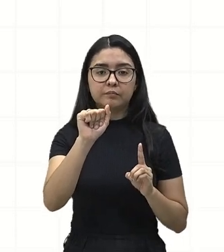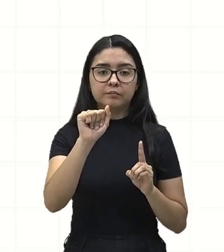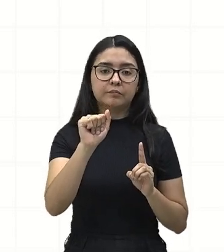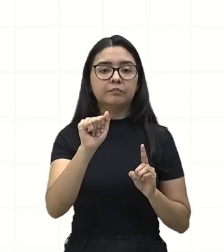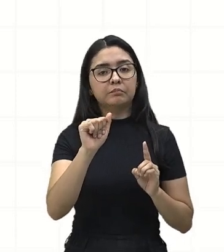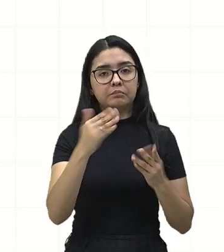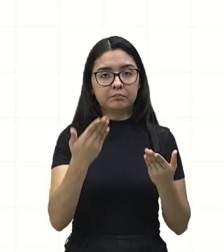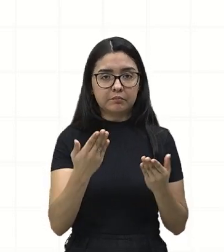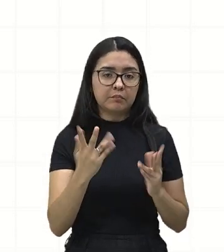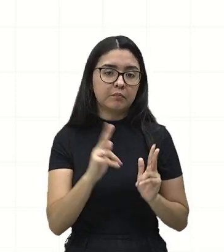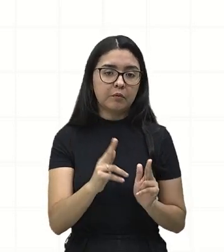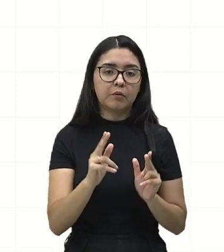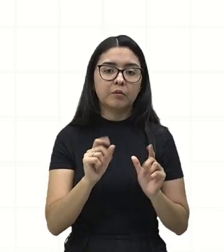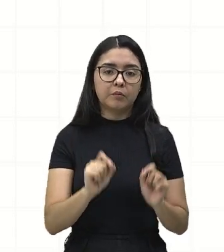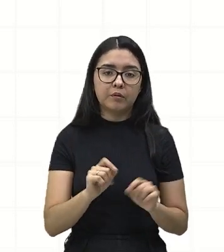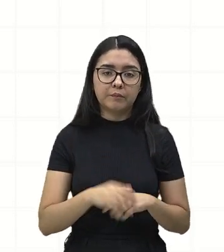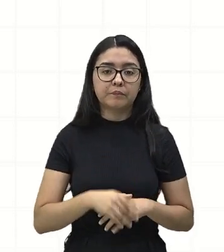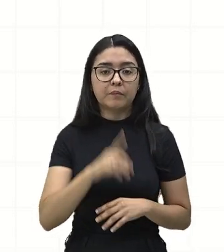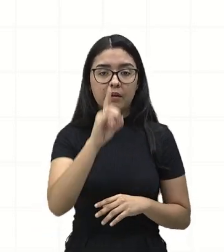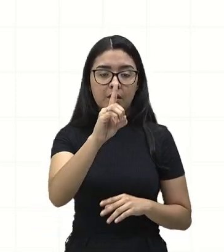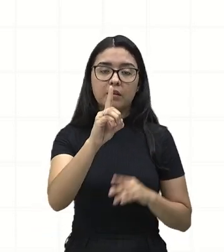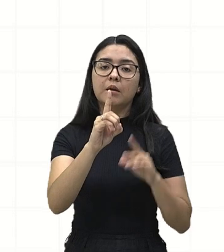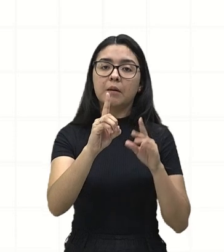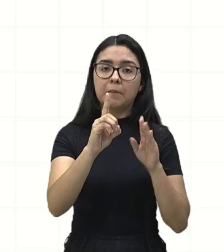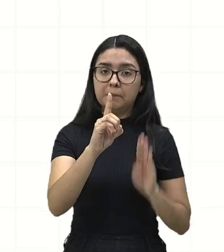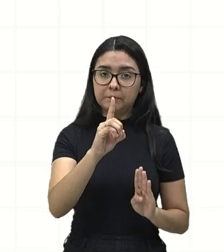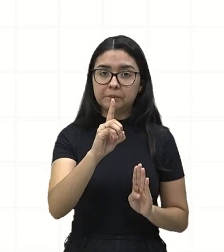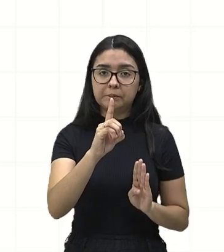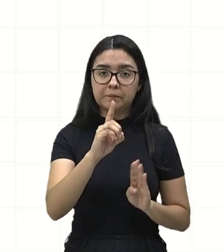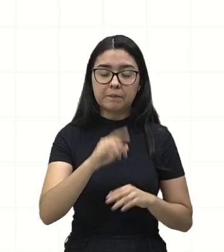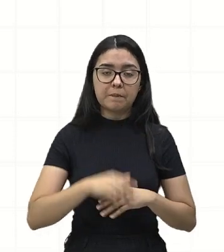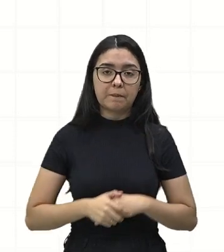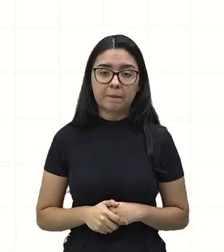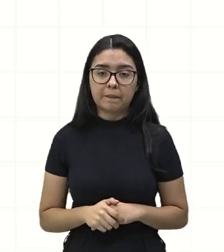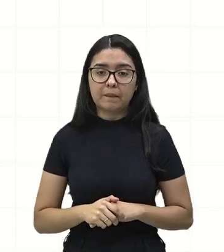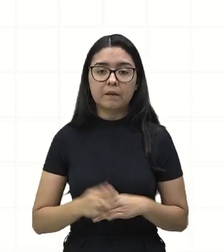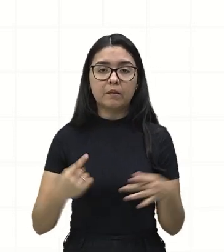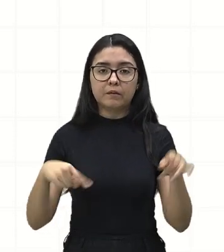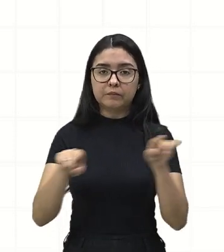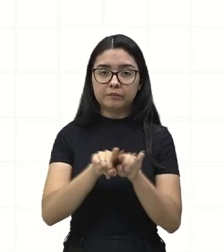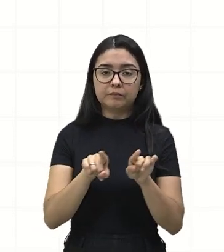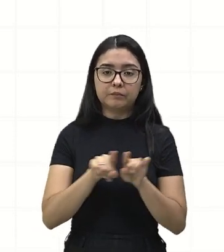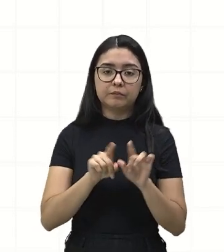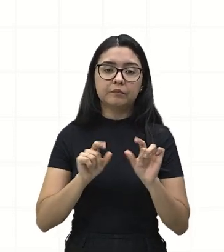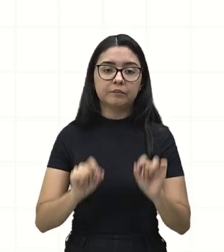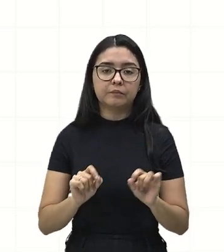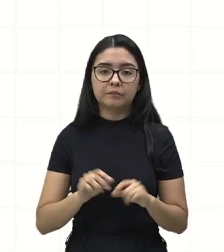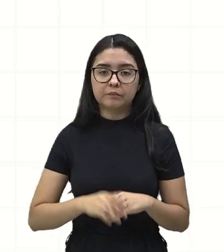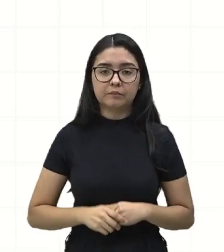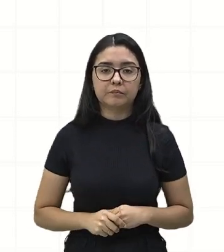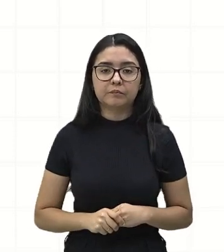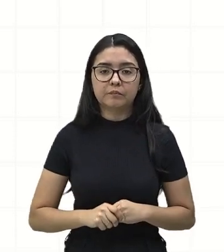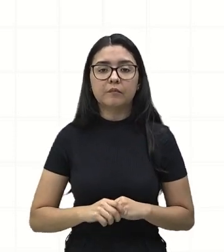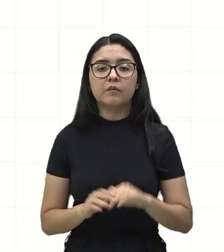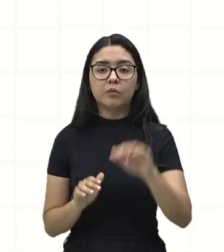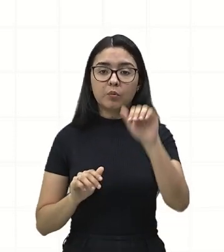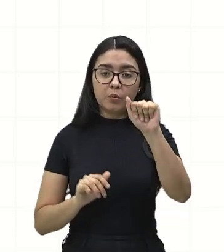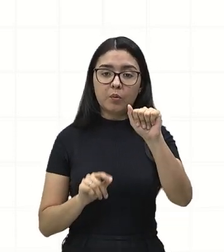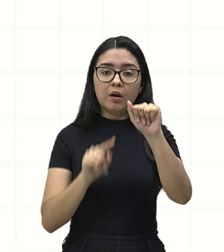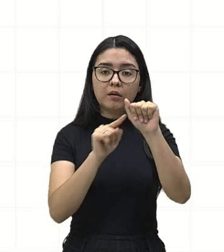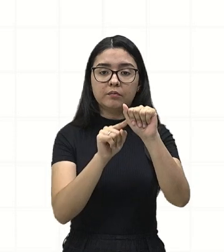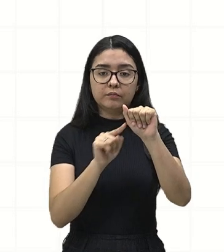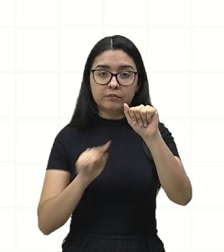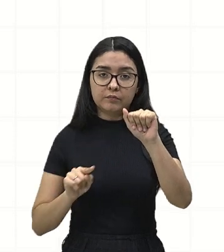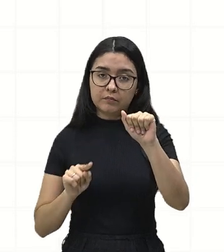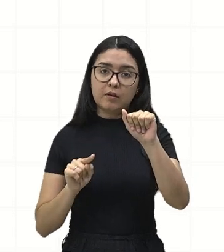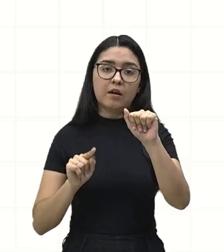está para de D até B, assim como a distância do ponto A até o ponto